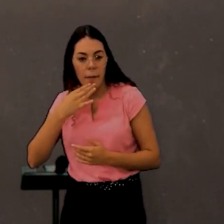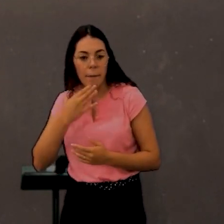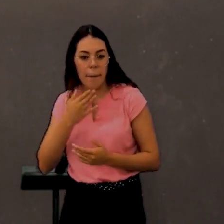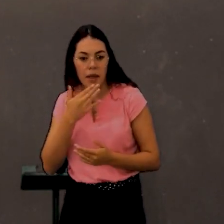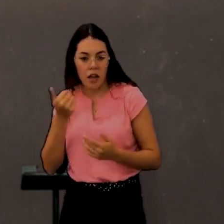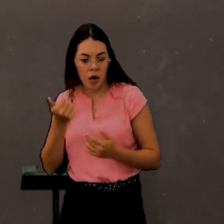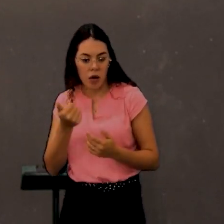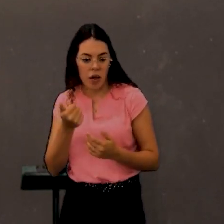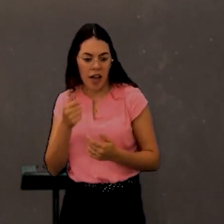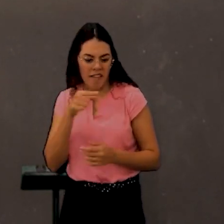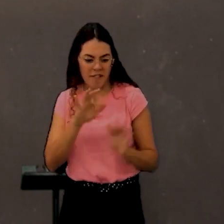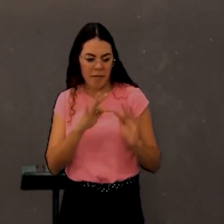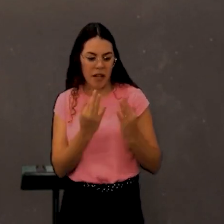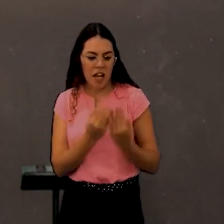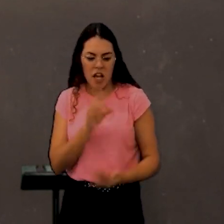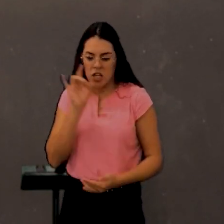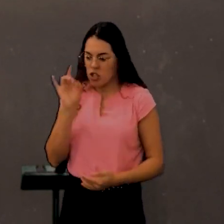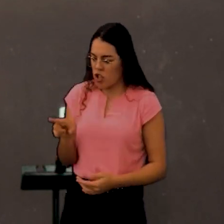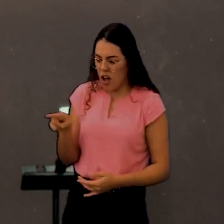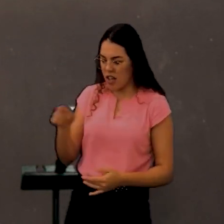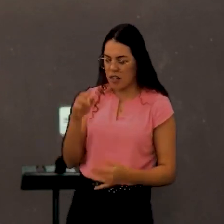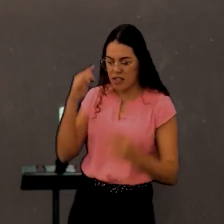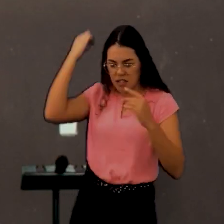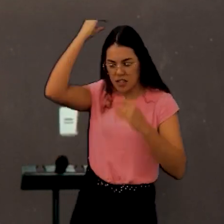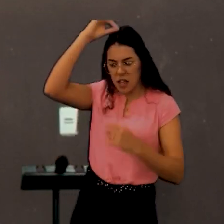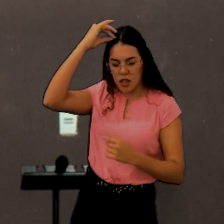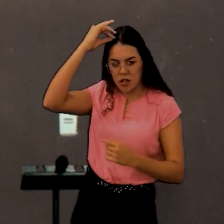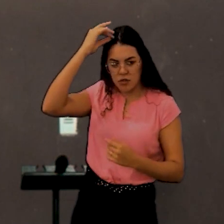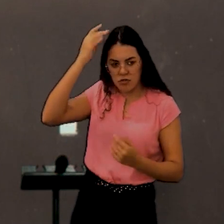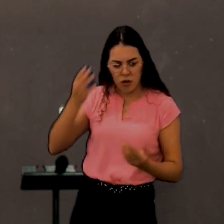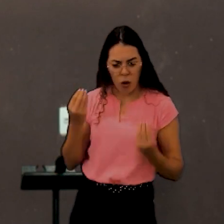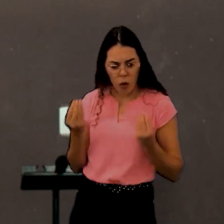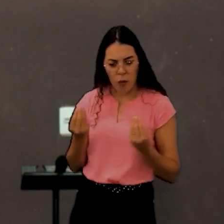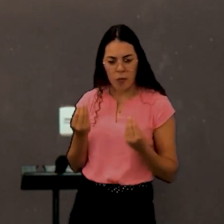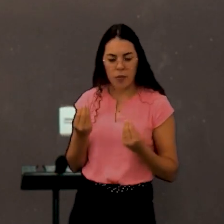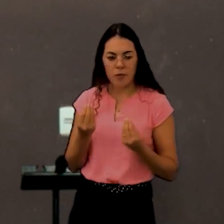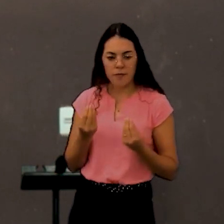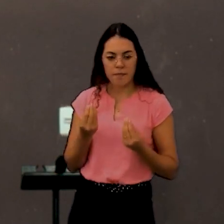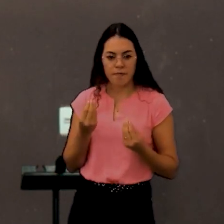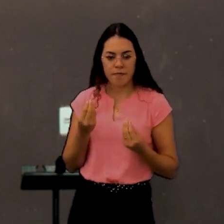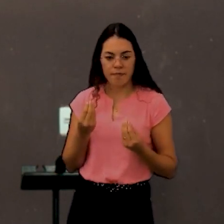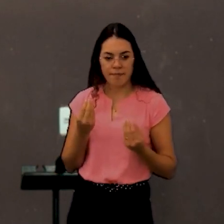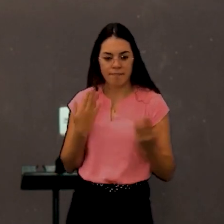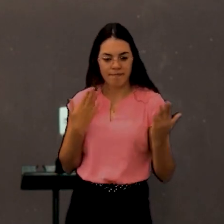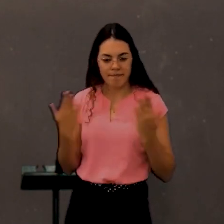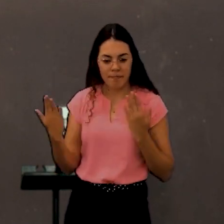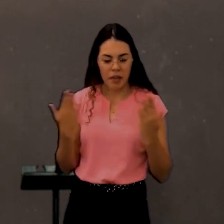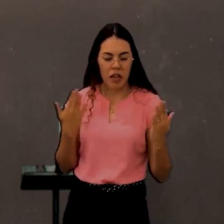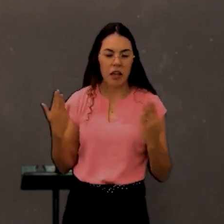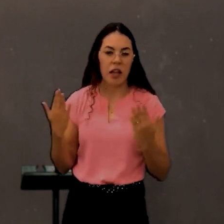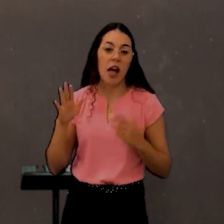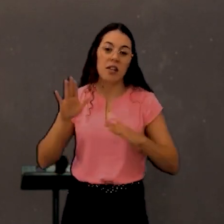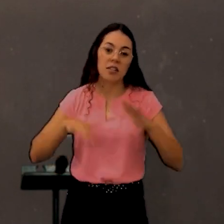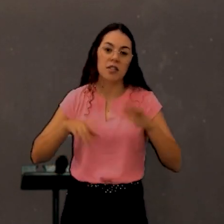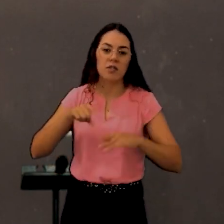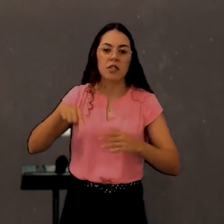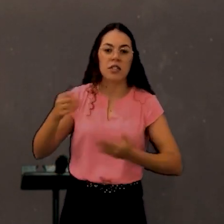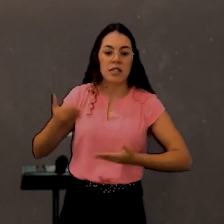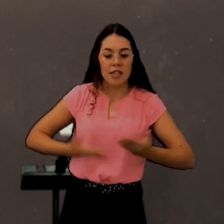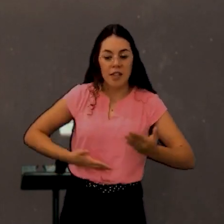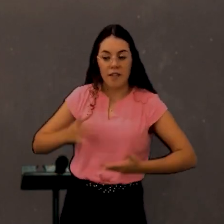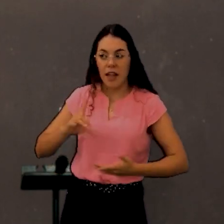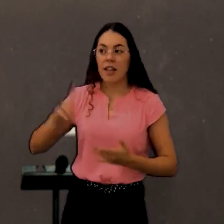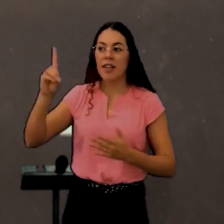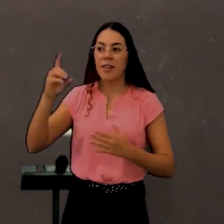Só quer ser santo. Se você tivesse desmantelado, era melhor? Não é interessante isso? Parece que você servir a Deus